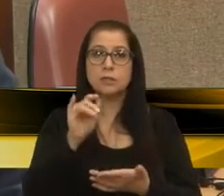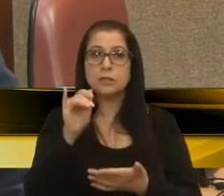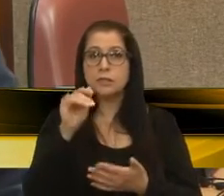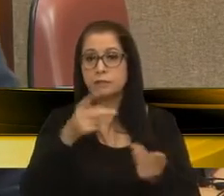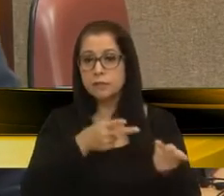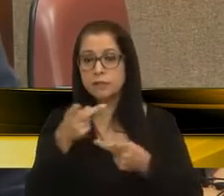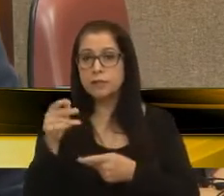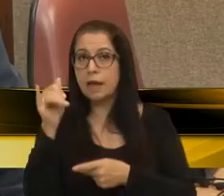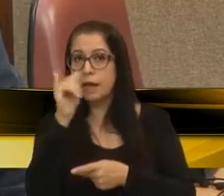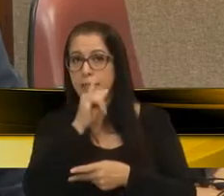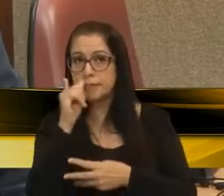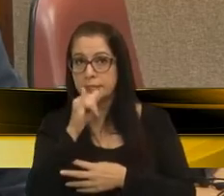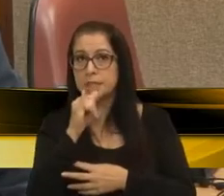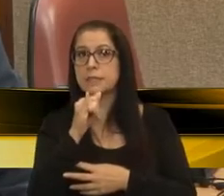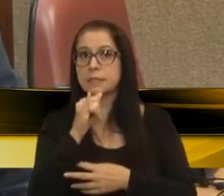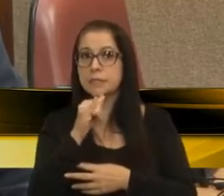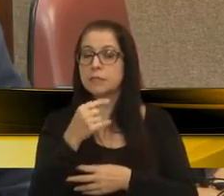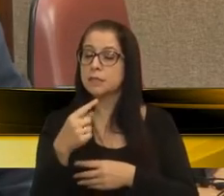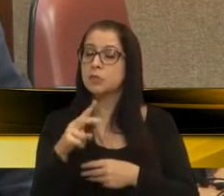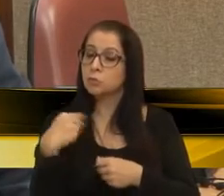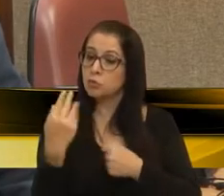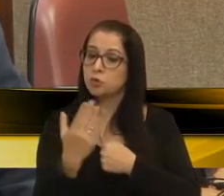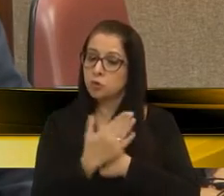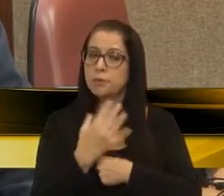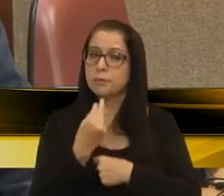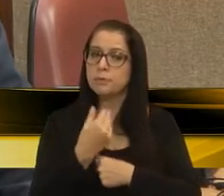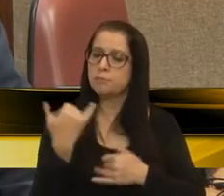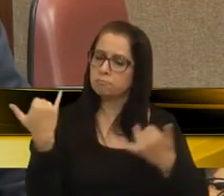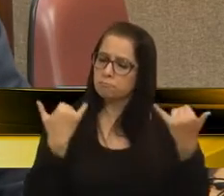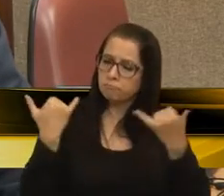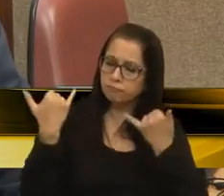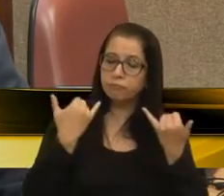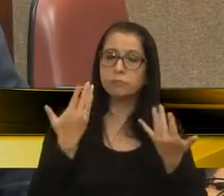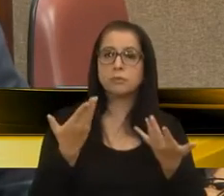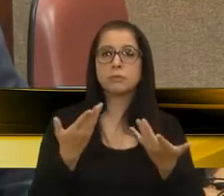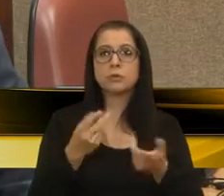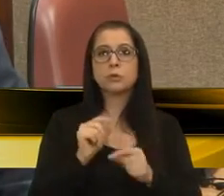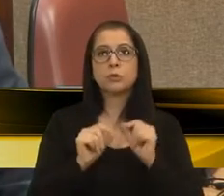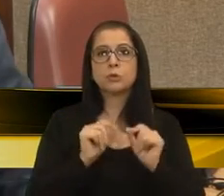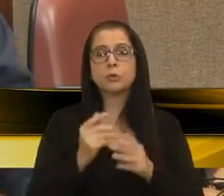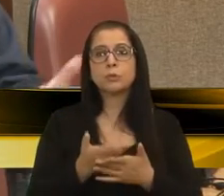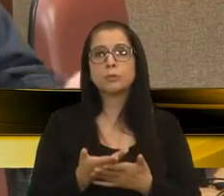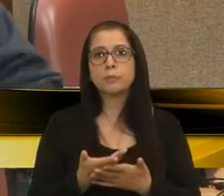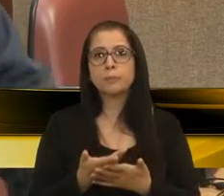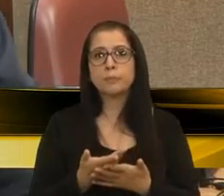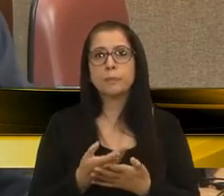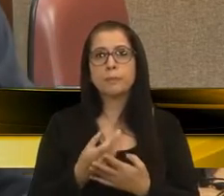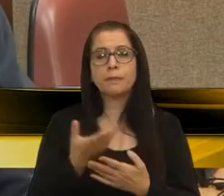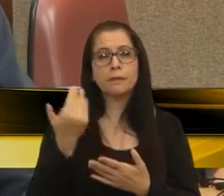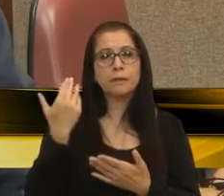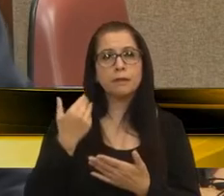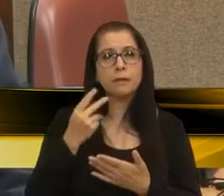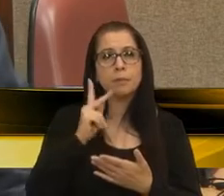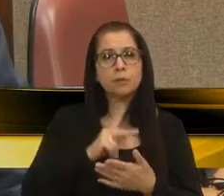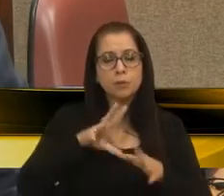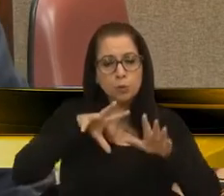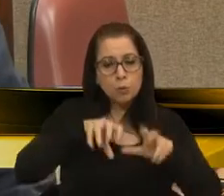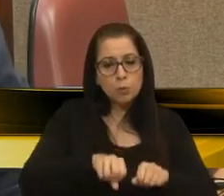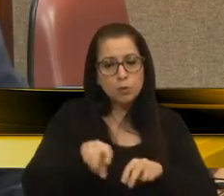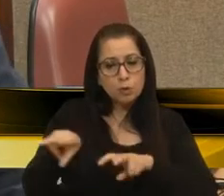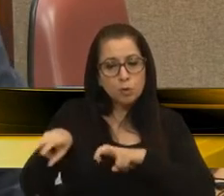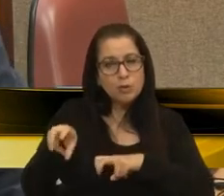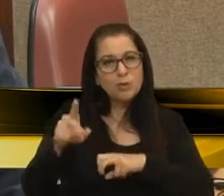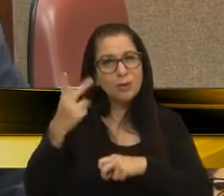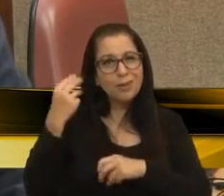com certeza nos ajudou muito com informações a respeito dos antigos colonizadores de nossa terra.